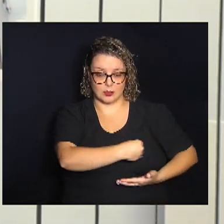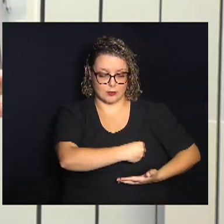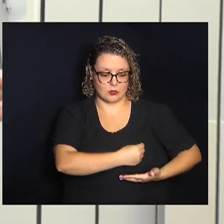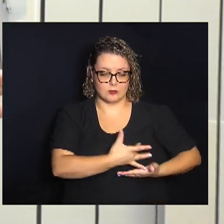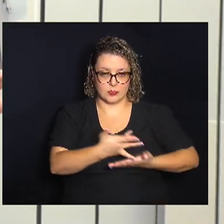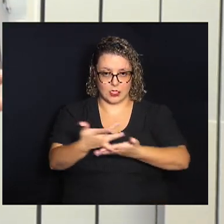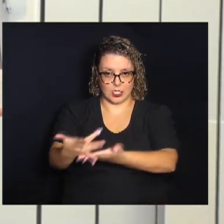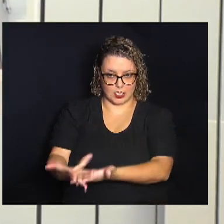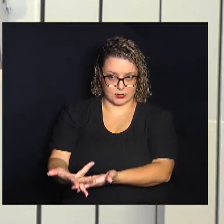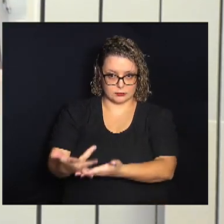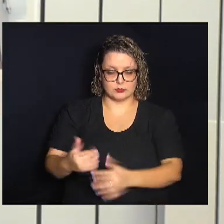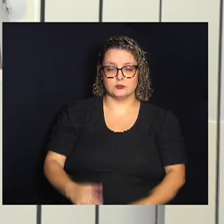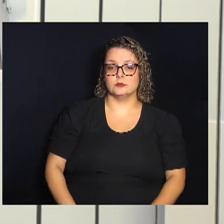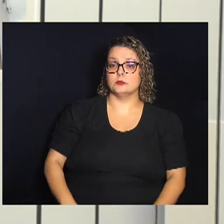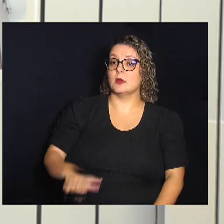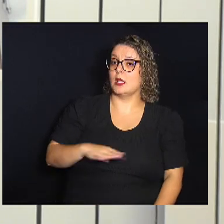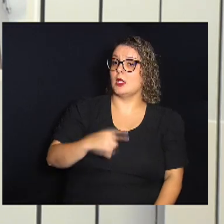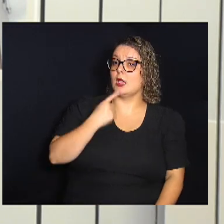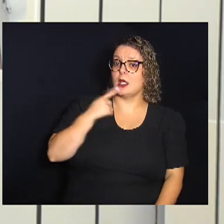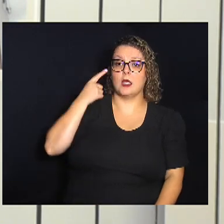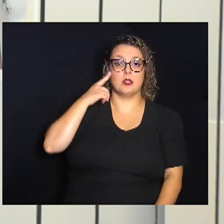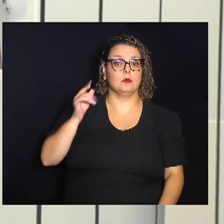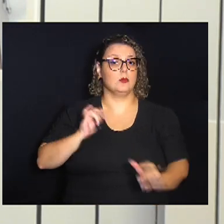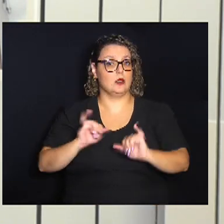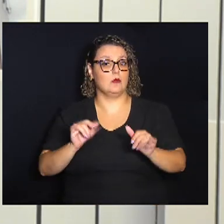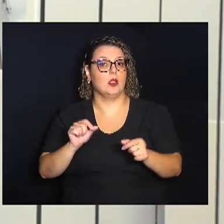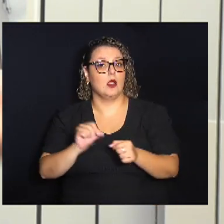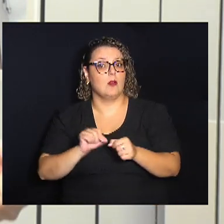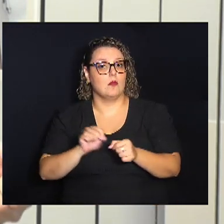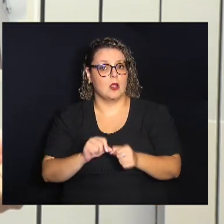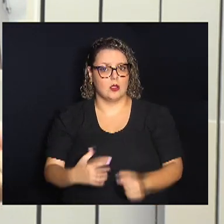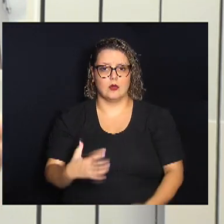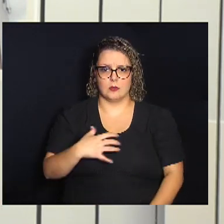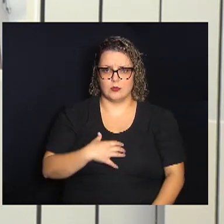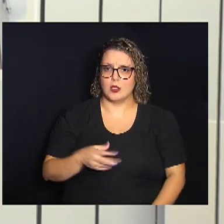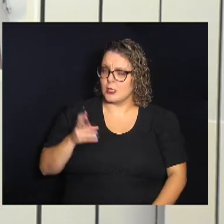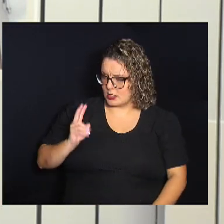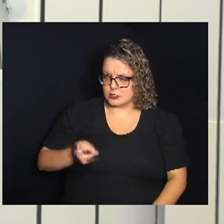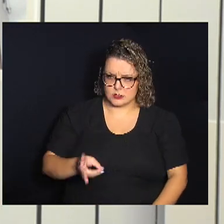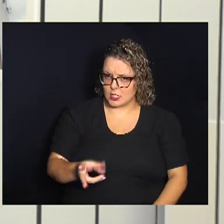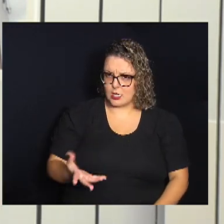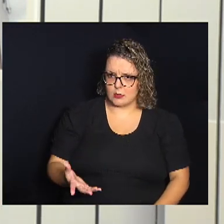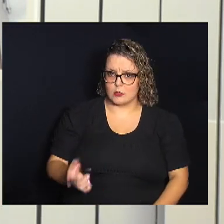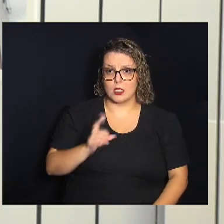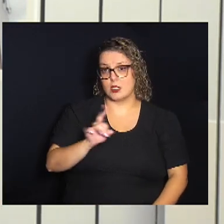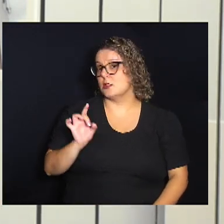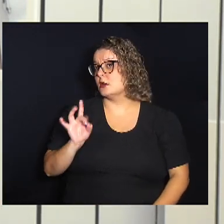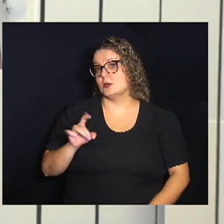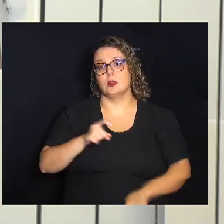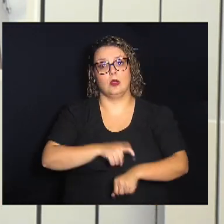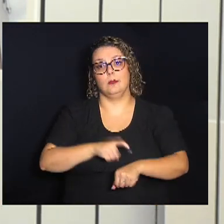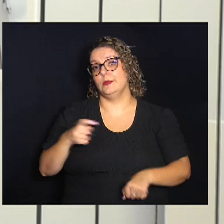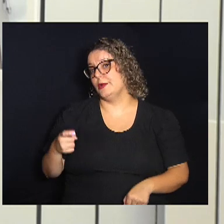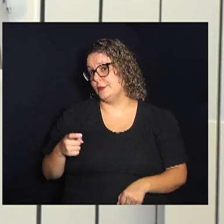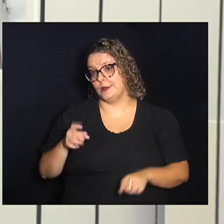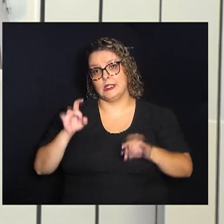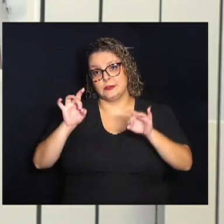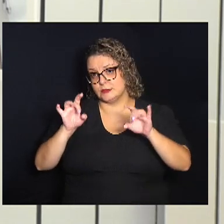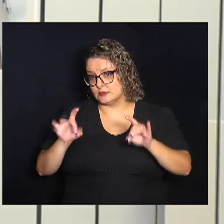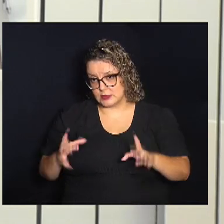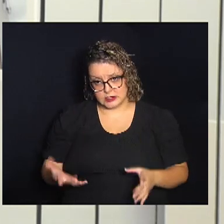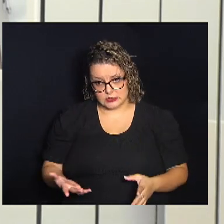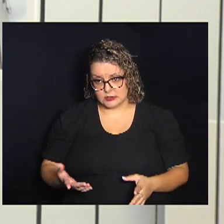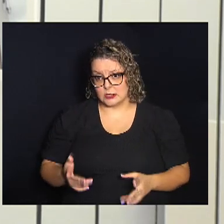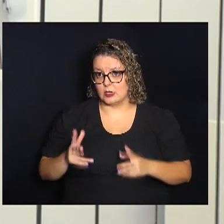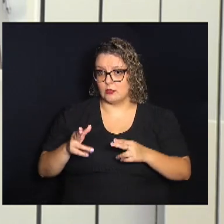cidade. A ideia é que as campanhas sejam realizadas de forma constante e não somente em datas específicas, com